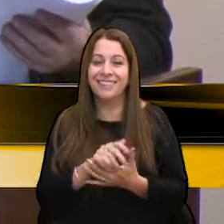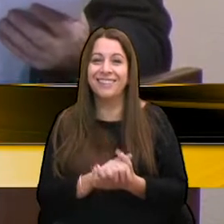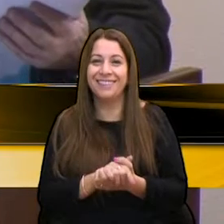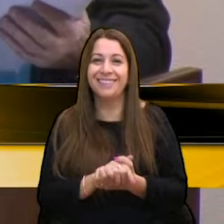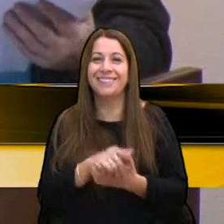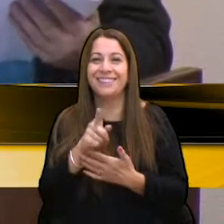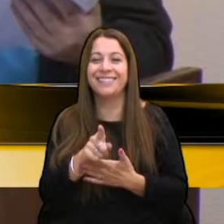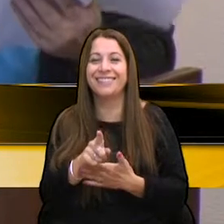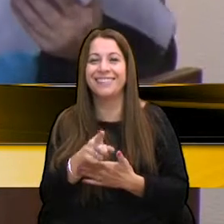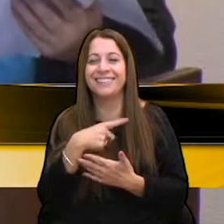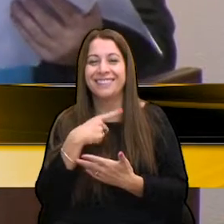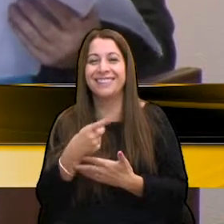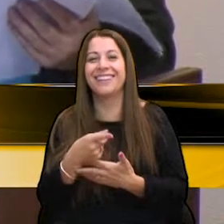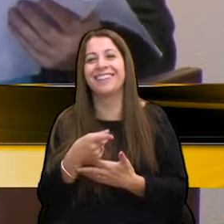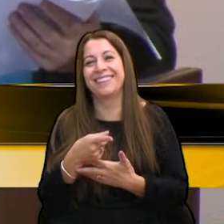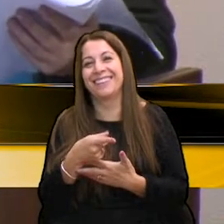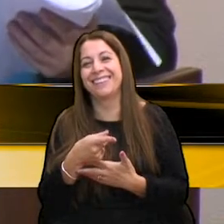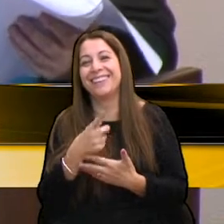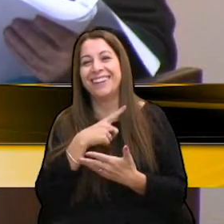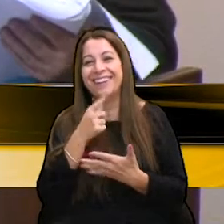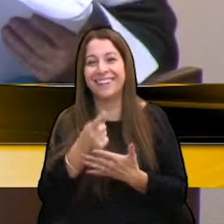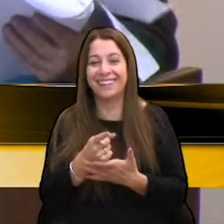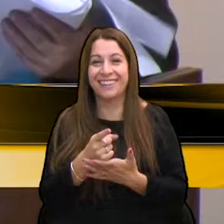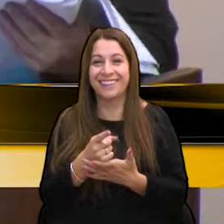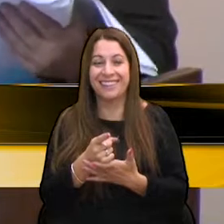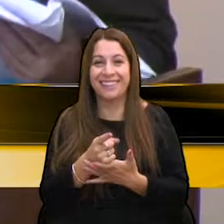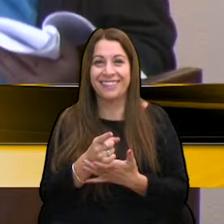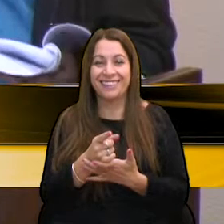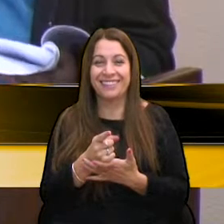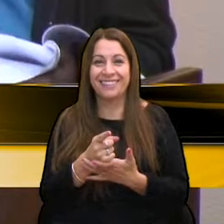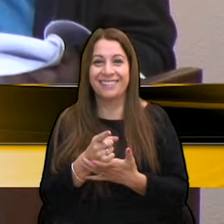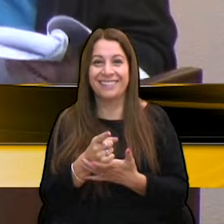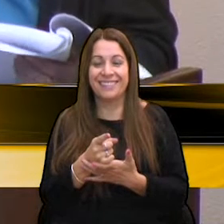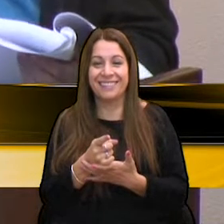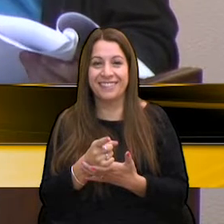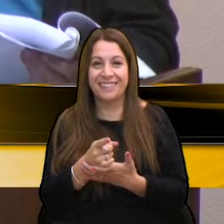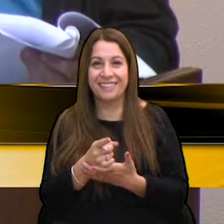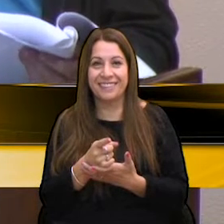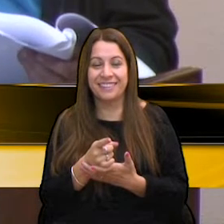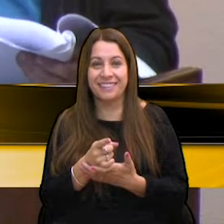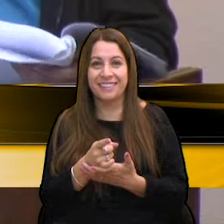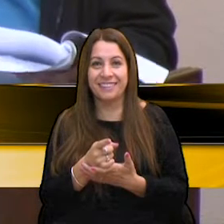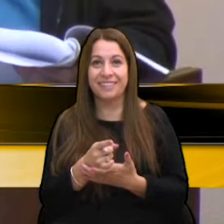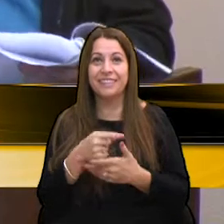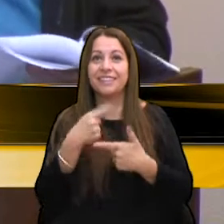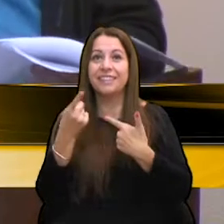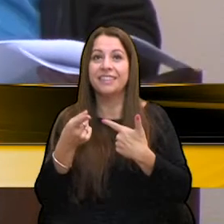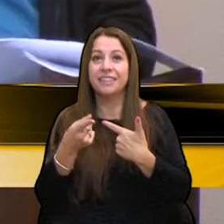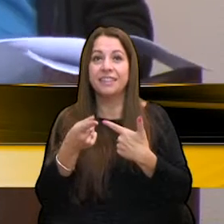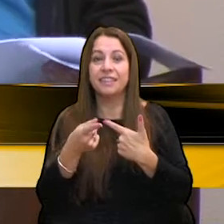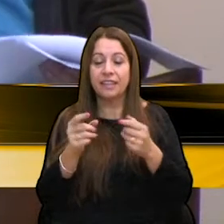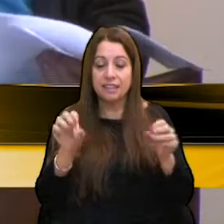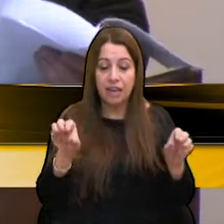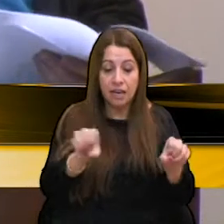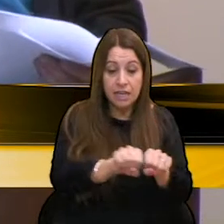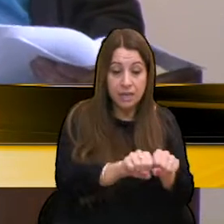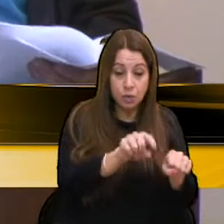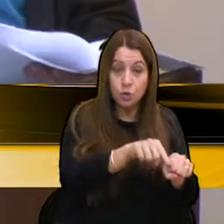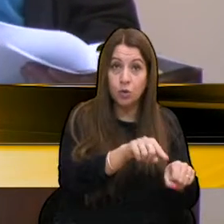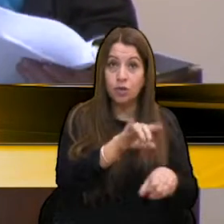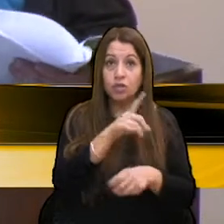uma tese dizendo o seguinte, de que as ligações de água nos